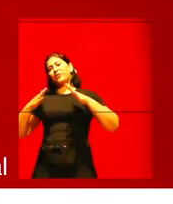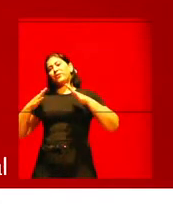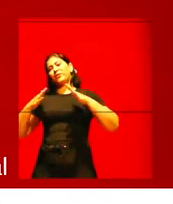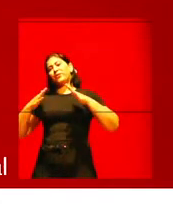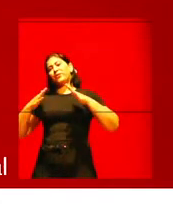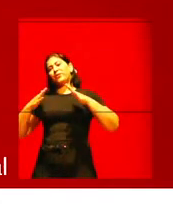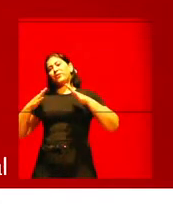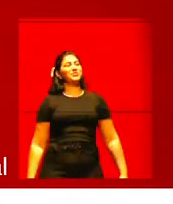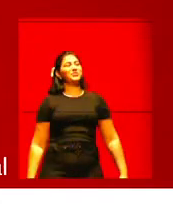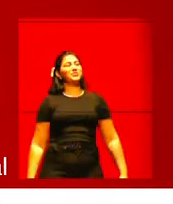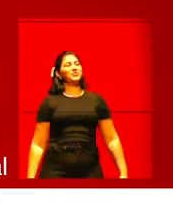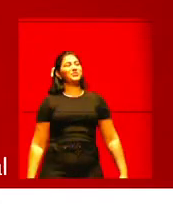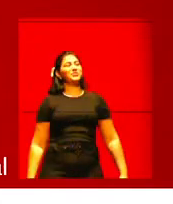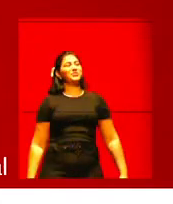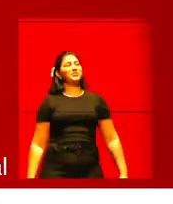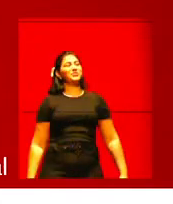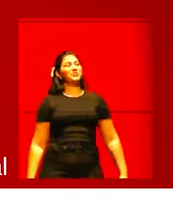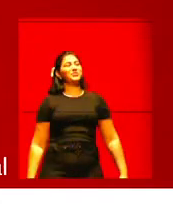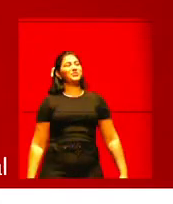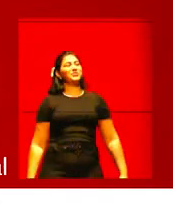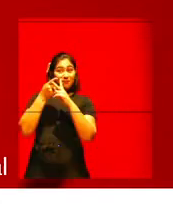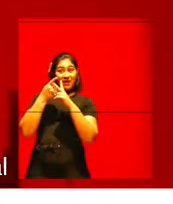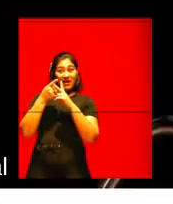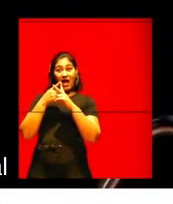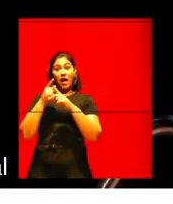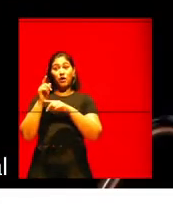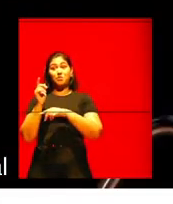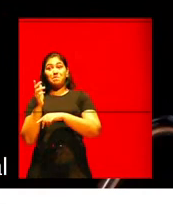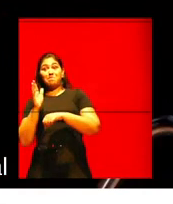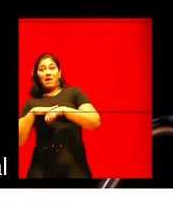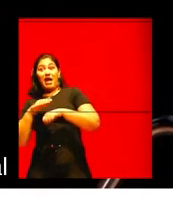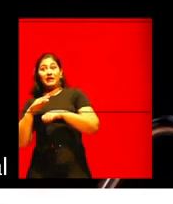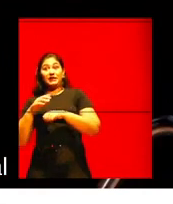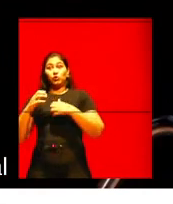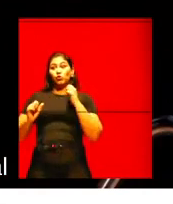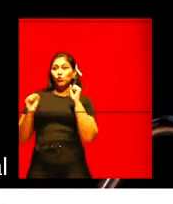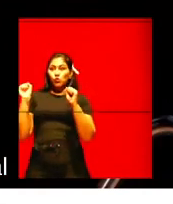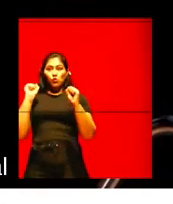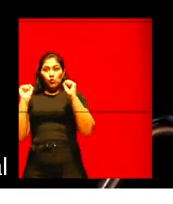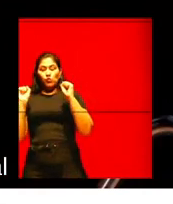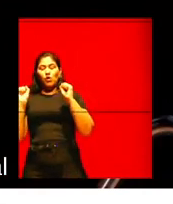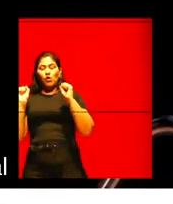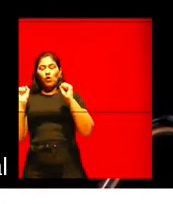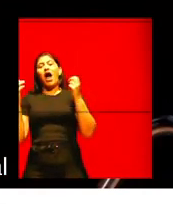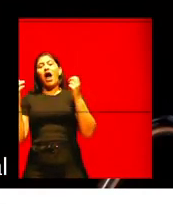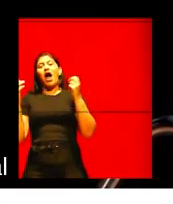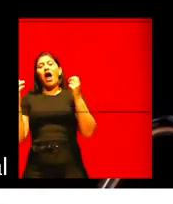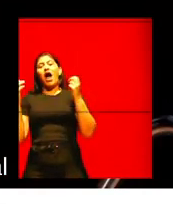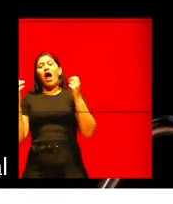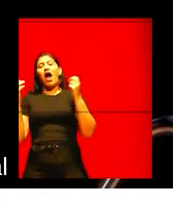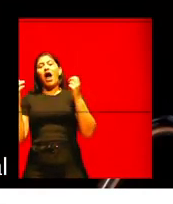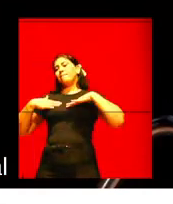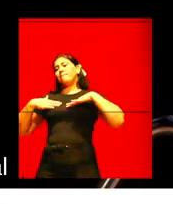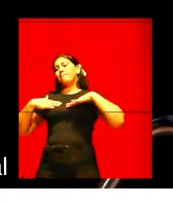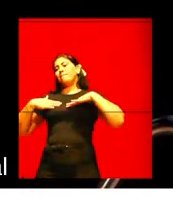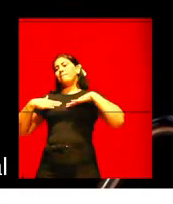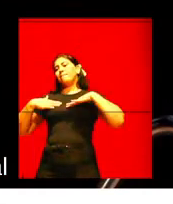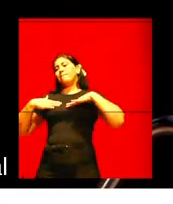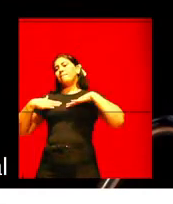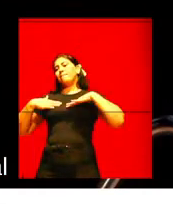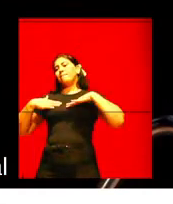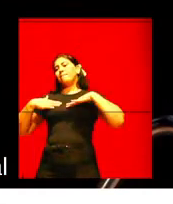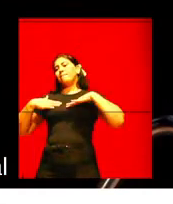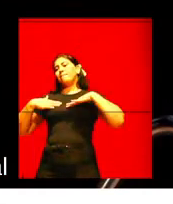uma mão. É pra ser as duas. Quando eu soltar, vocês só acompanha, tá? Relaxa agora.